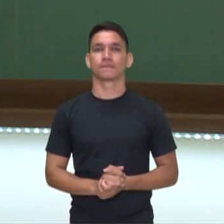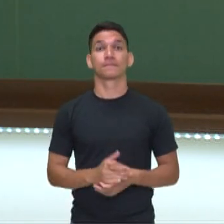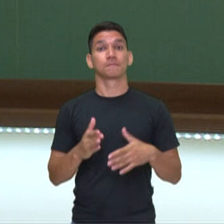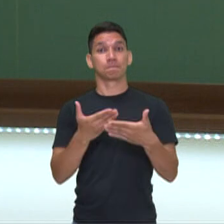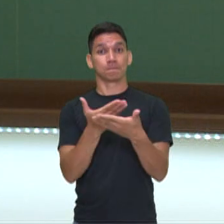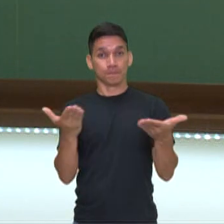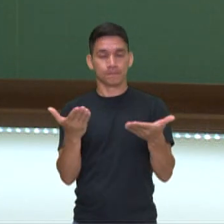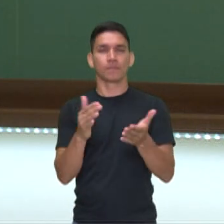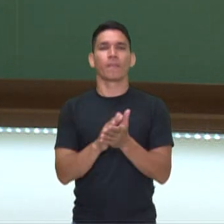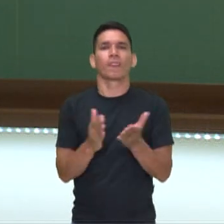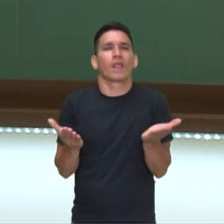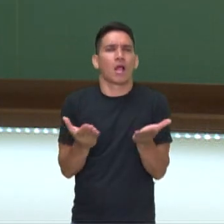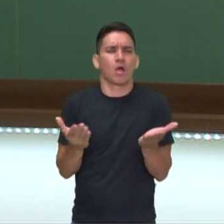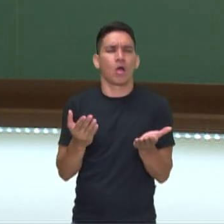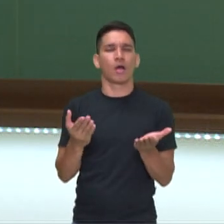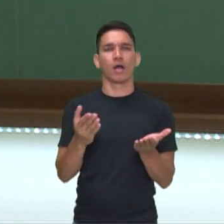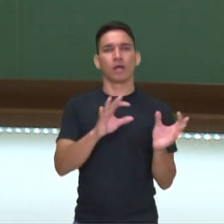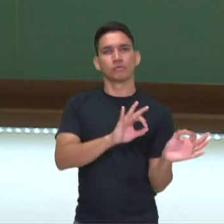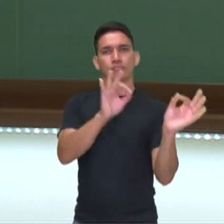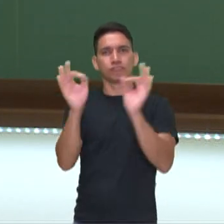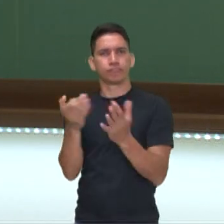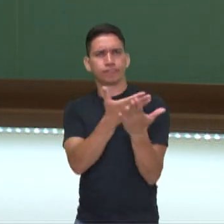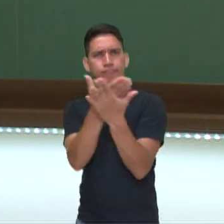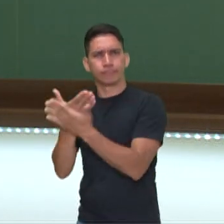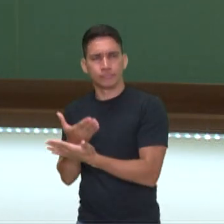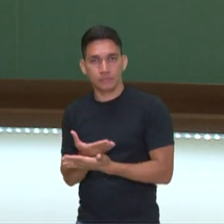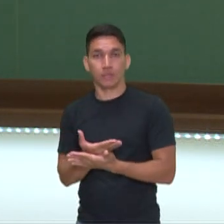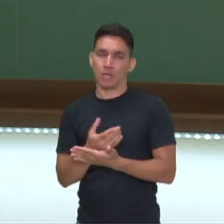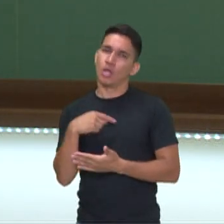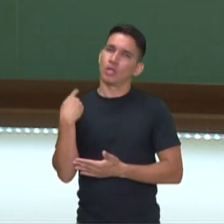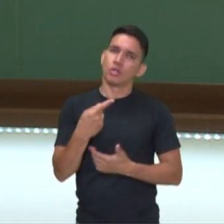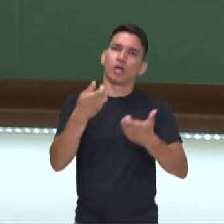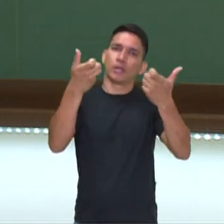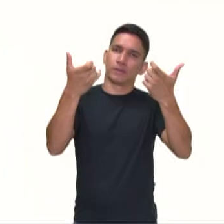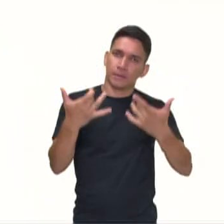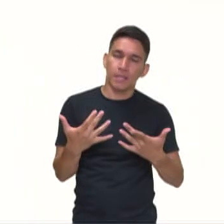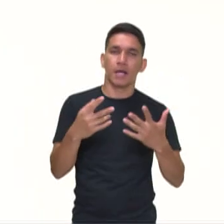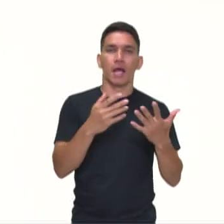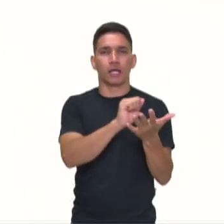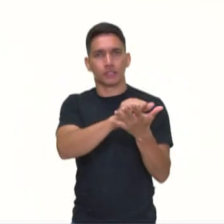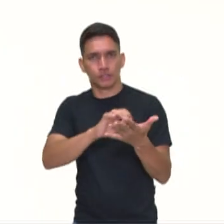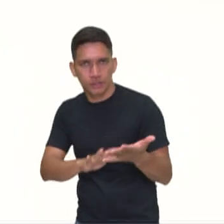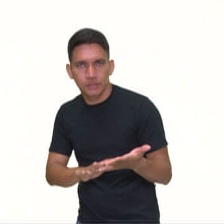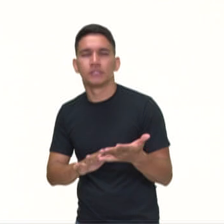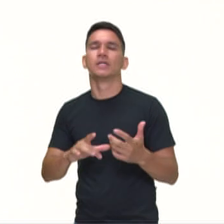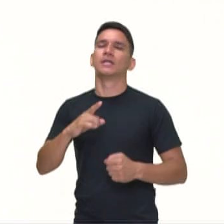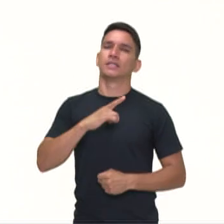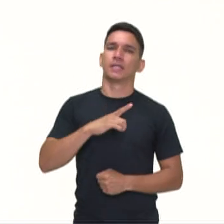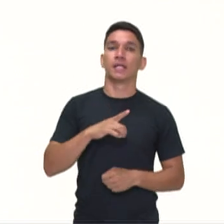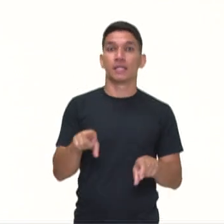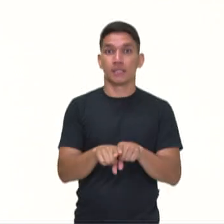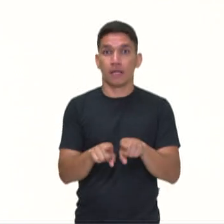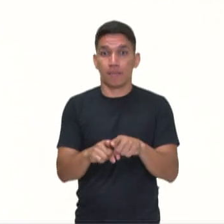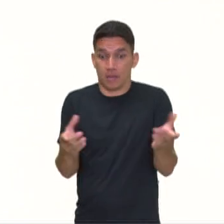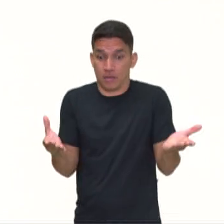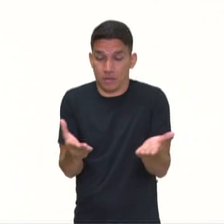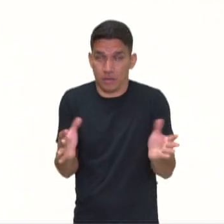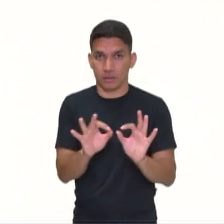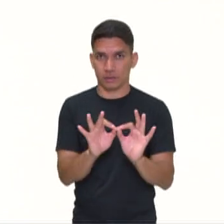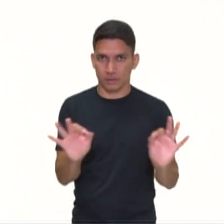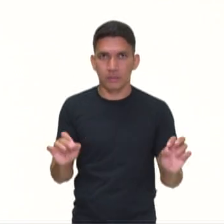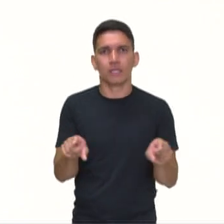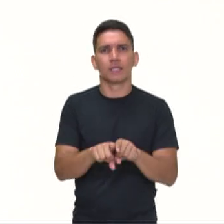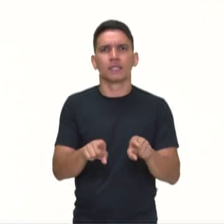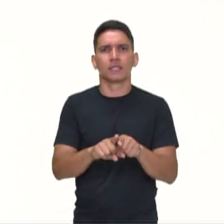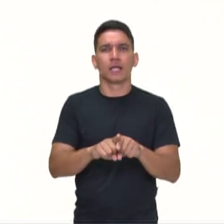Students, nessa aula nós falamos sobre, fizemos os exercícios e falamos sobre o presente simples, ampliamos o